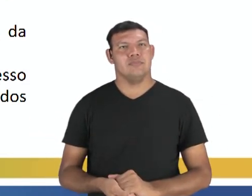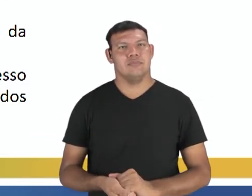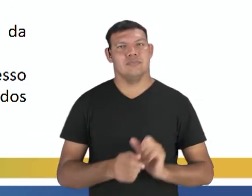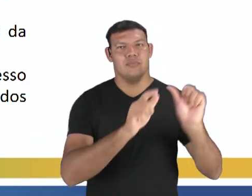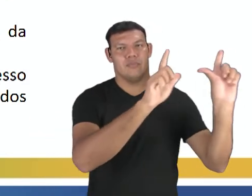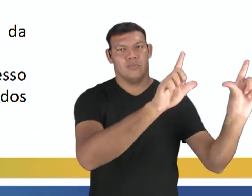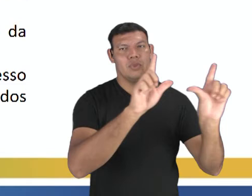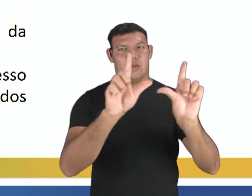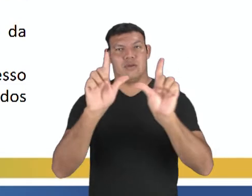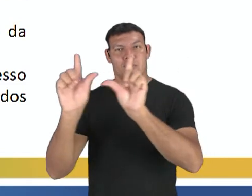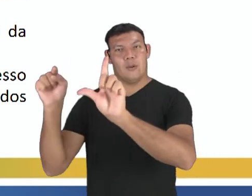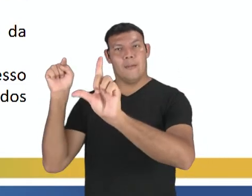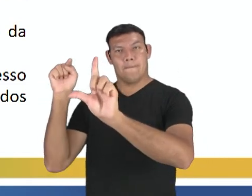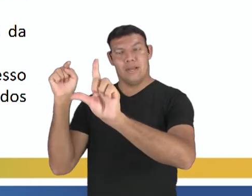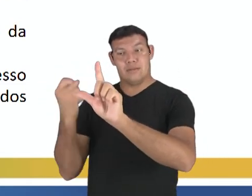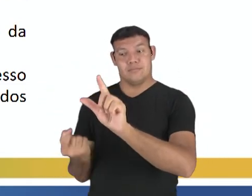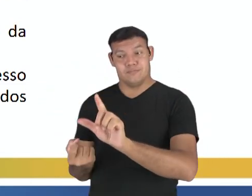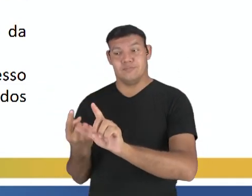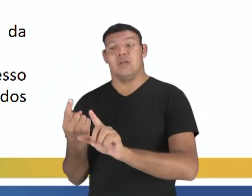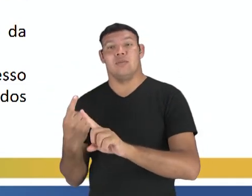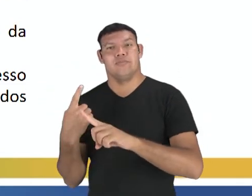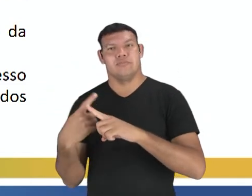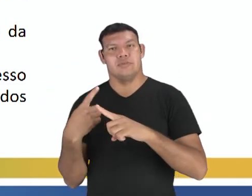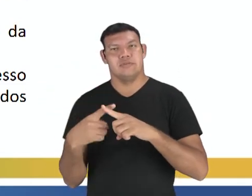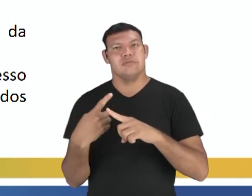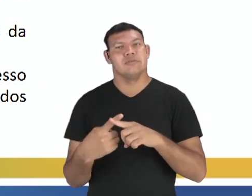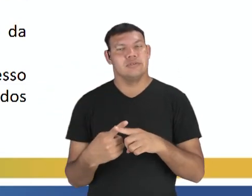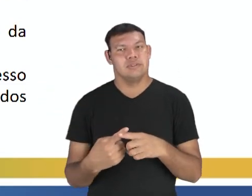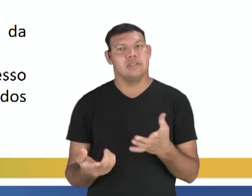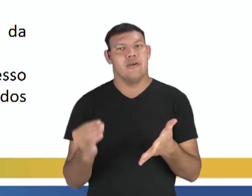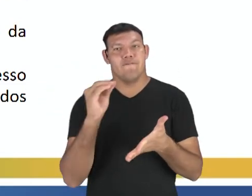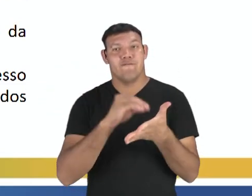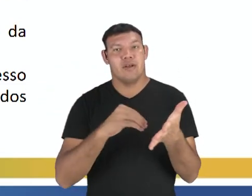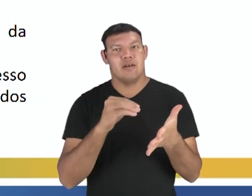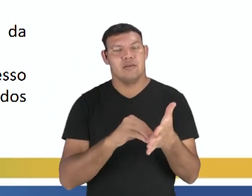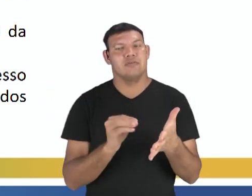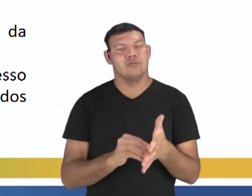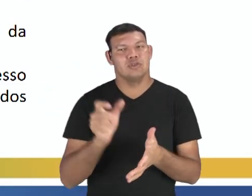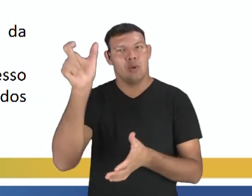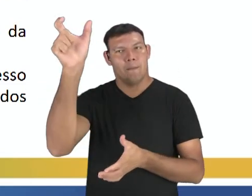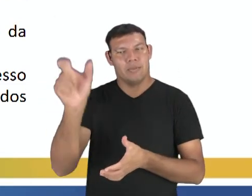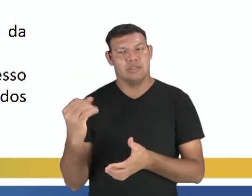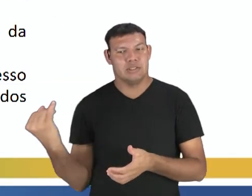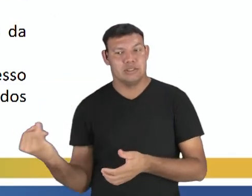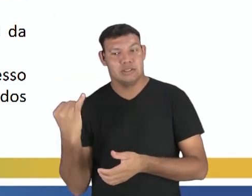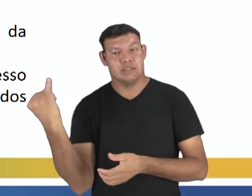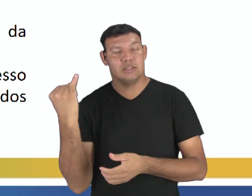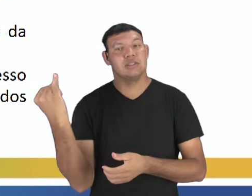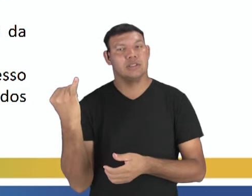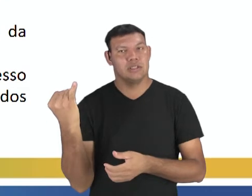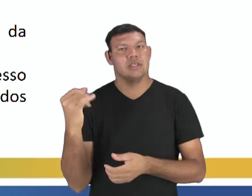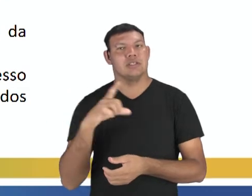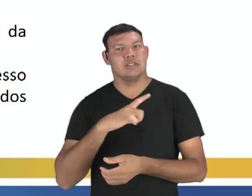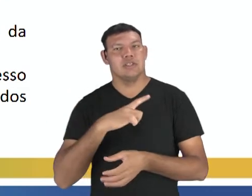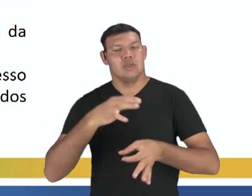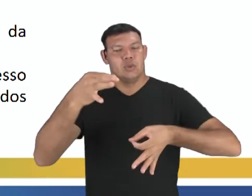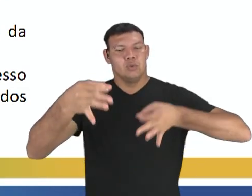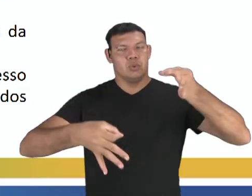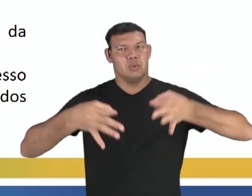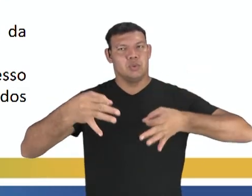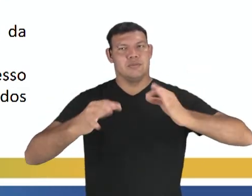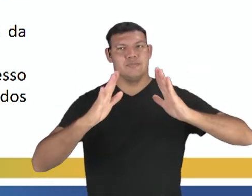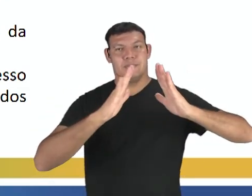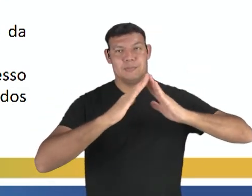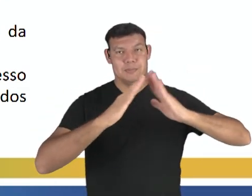A última fala da tirinha causa um estranhamento porque assinala a ausência de um elemento fundamental para a instalação de um tribunal. A existência